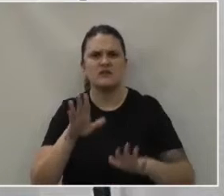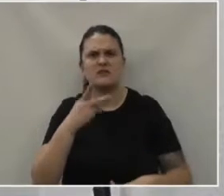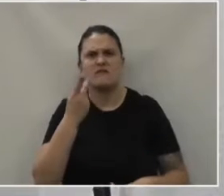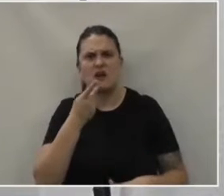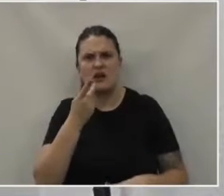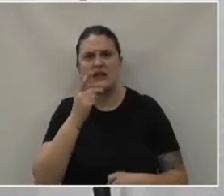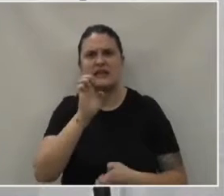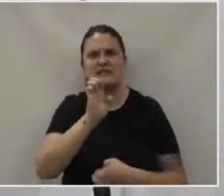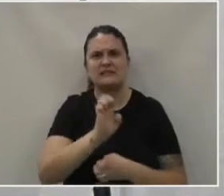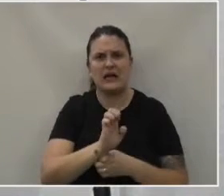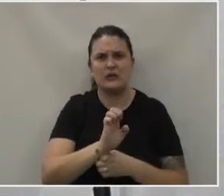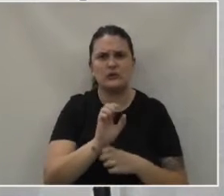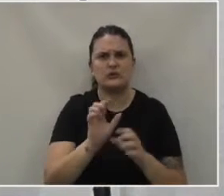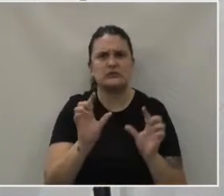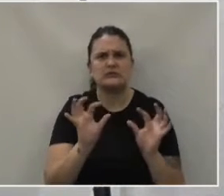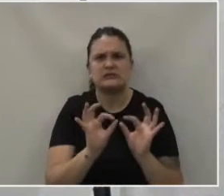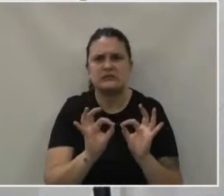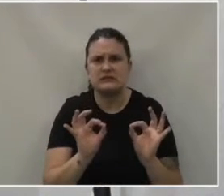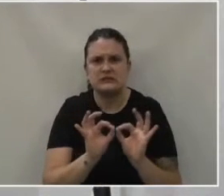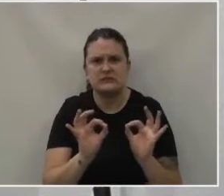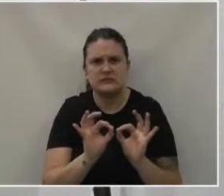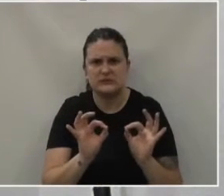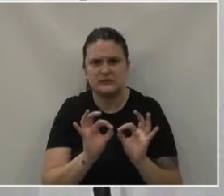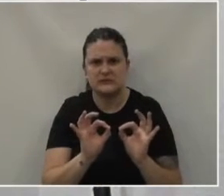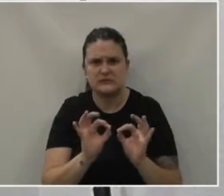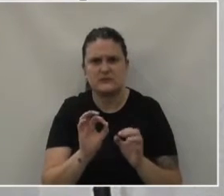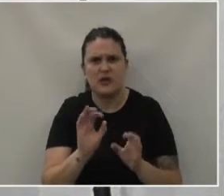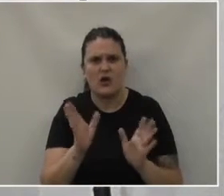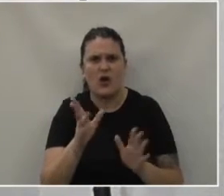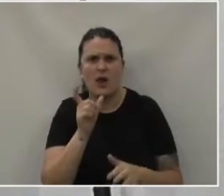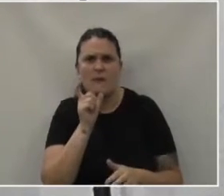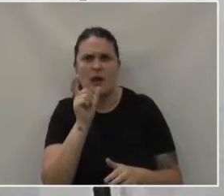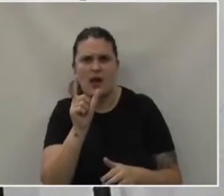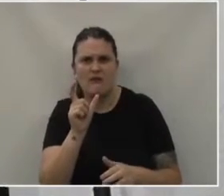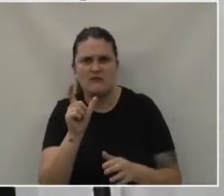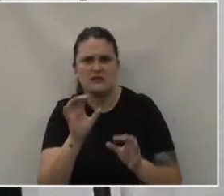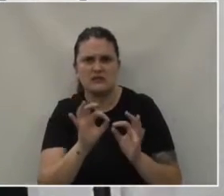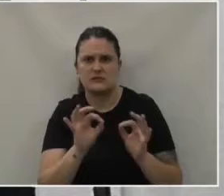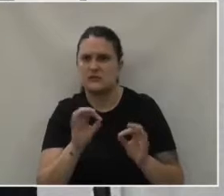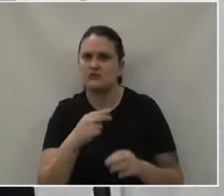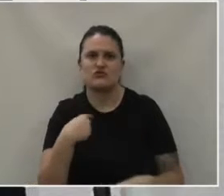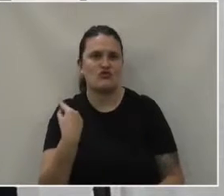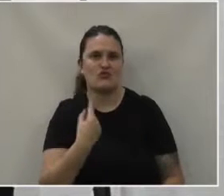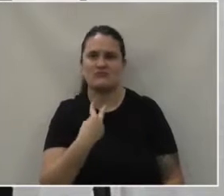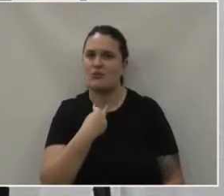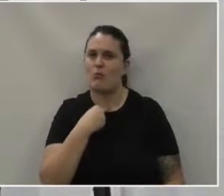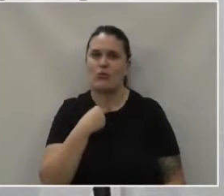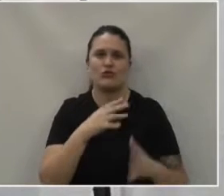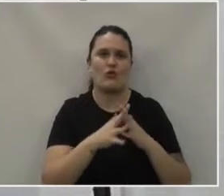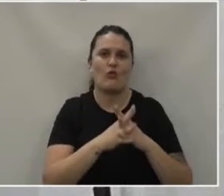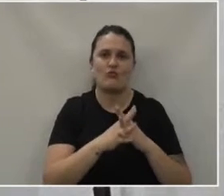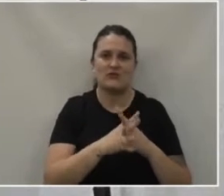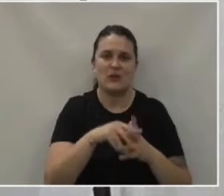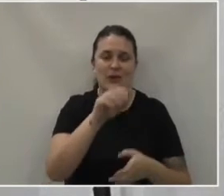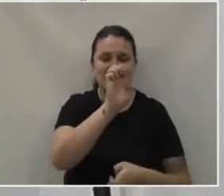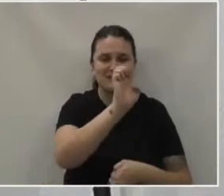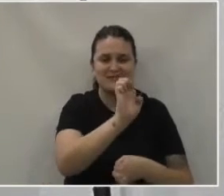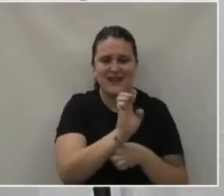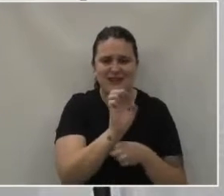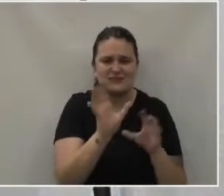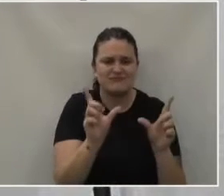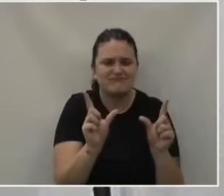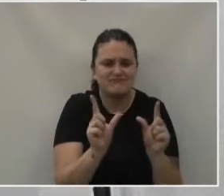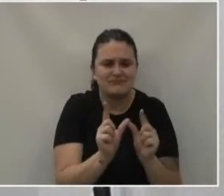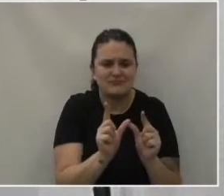em Estado mínimo, é uma palavra que está na moda, mas nós não podemos confundir o Estado mínimo